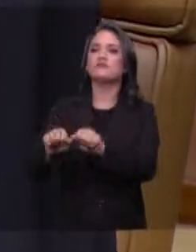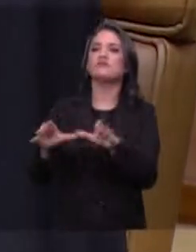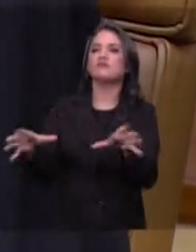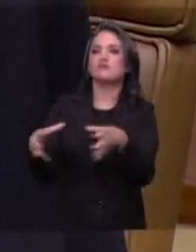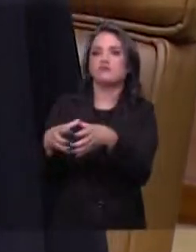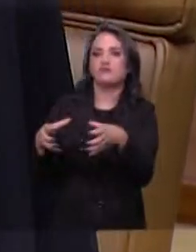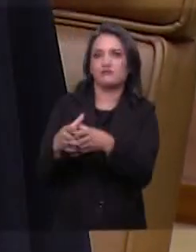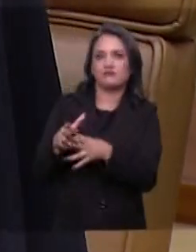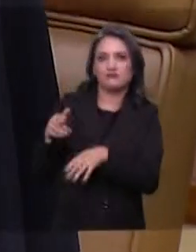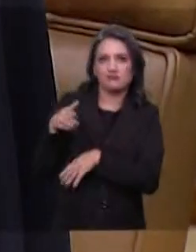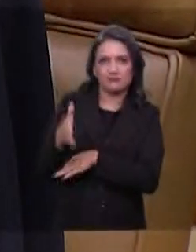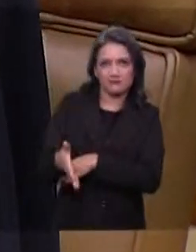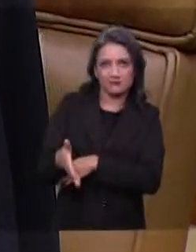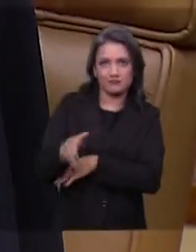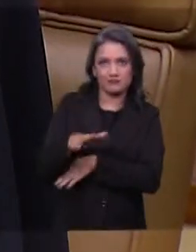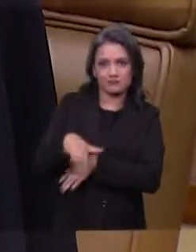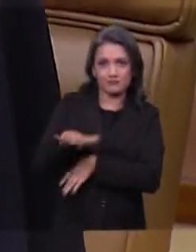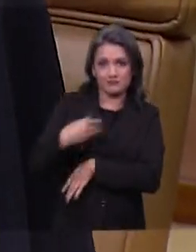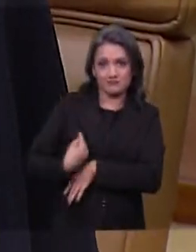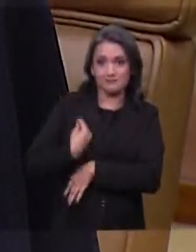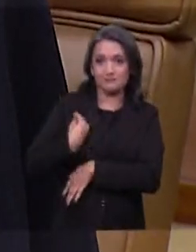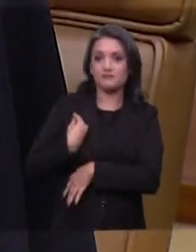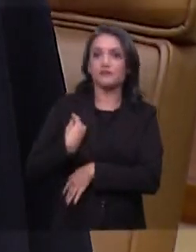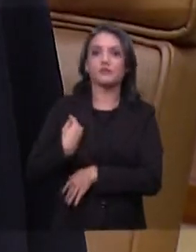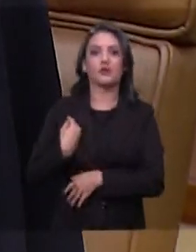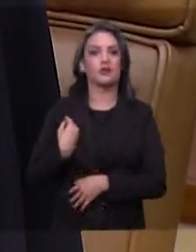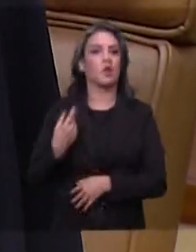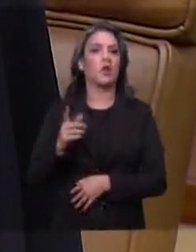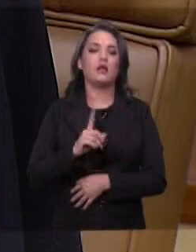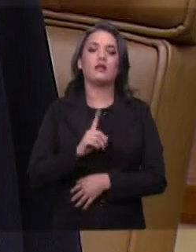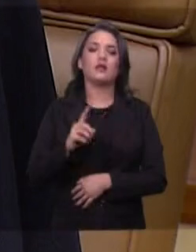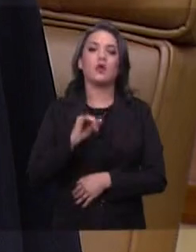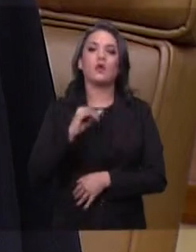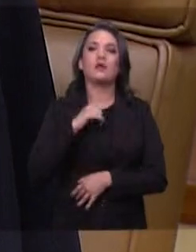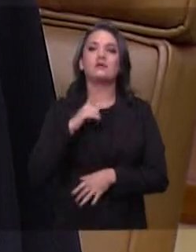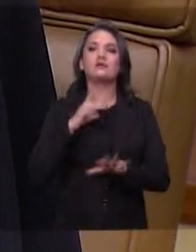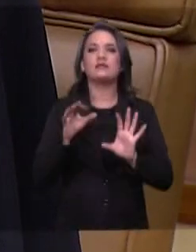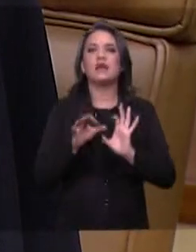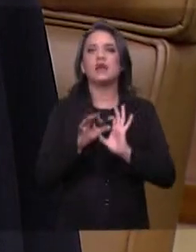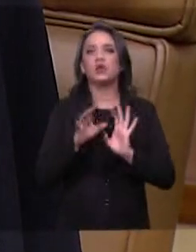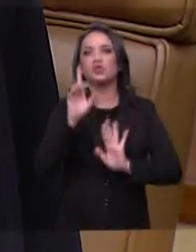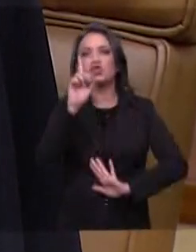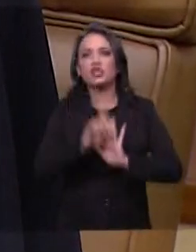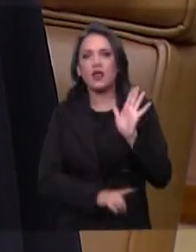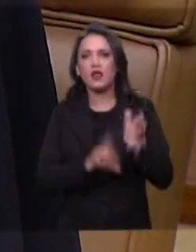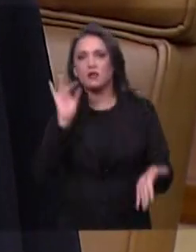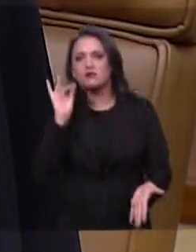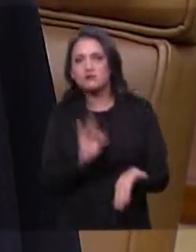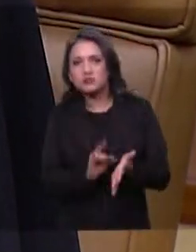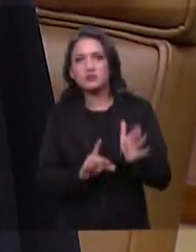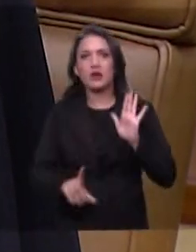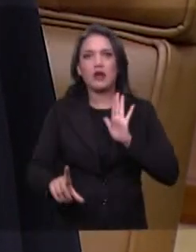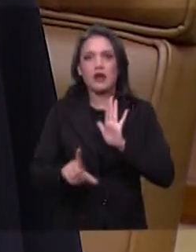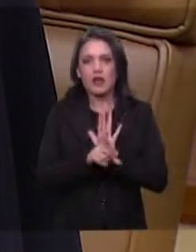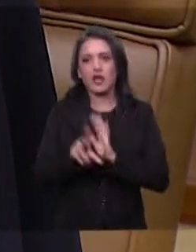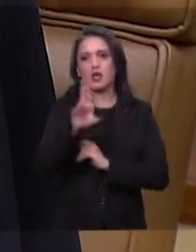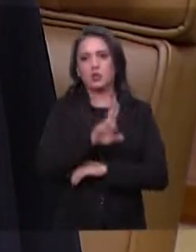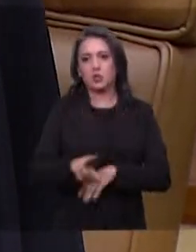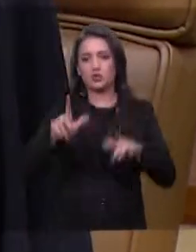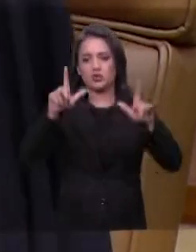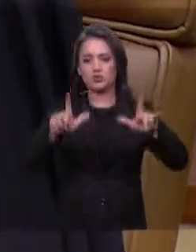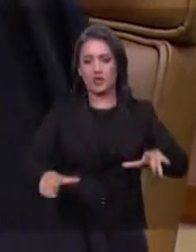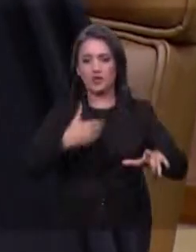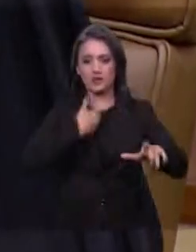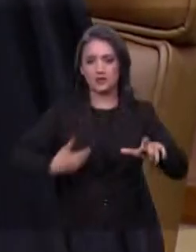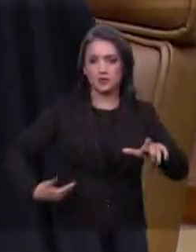Não se discute nesses autos a concessão ou não do direito real de uso de terras públicas estaduais e